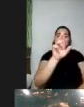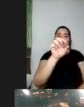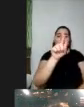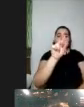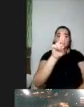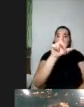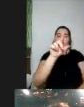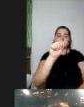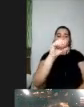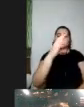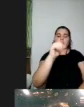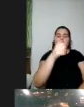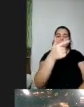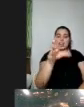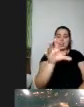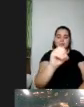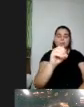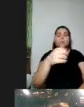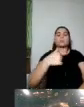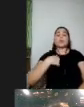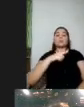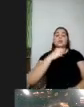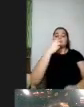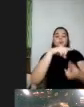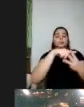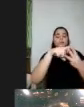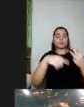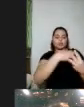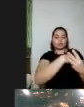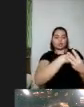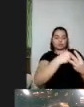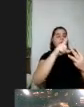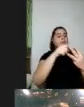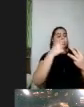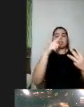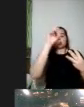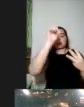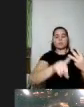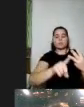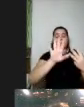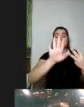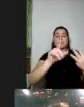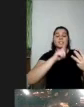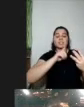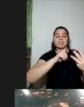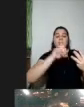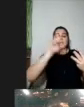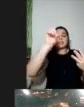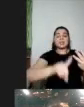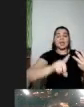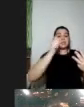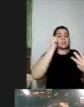tenho um filho tem três filhos o meu primeiro não tem deficiência mas ele tem um déficit de atenção e uma coisa de ficar